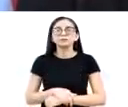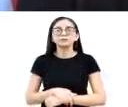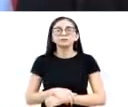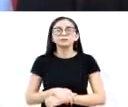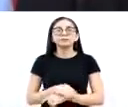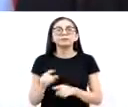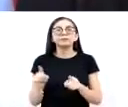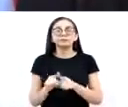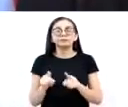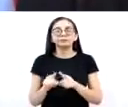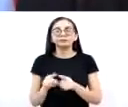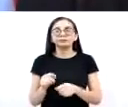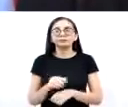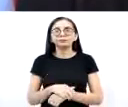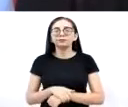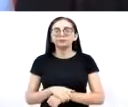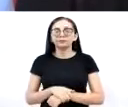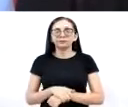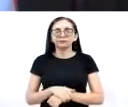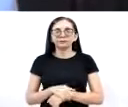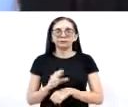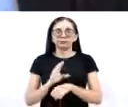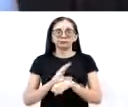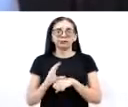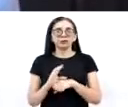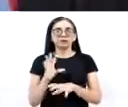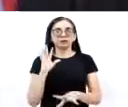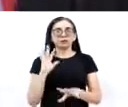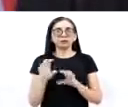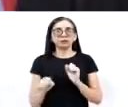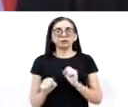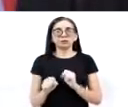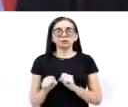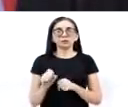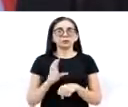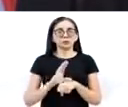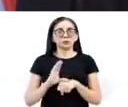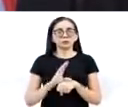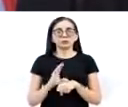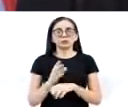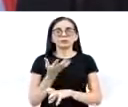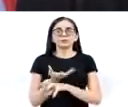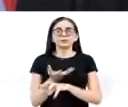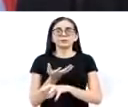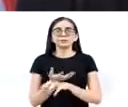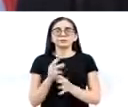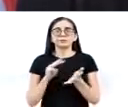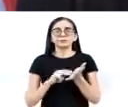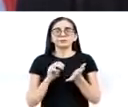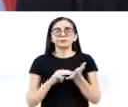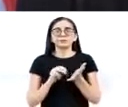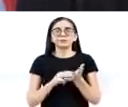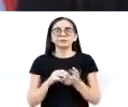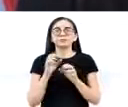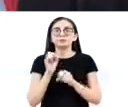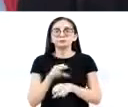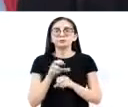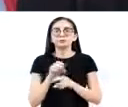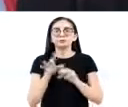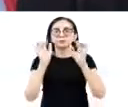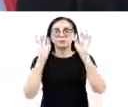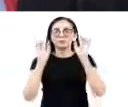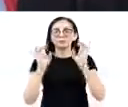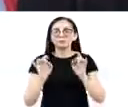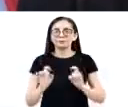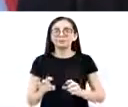Portuguesa. Além disso, tem trabalho no curso de formação continuada docente com as disciplinas